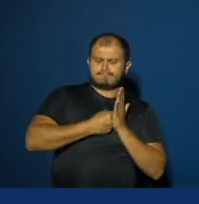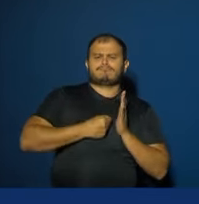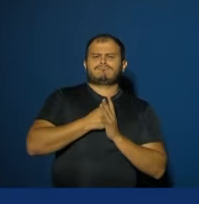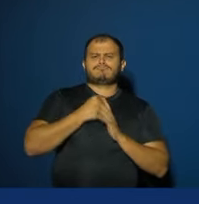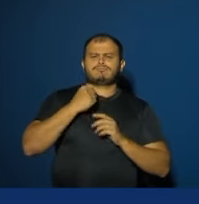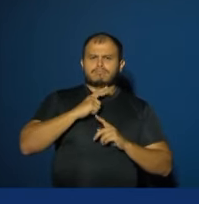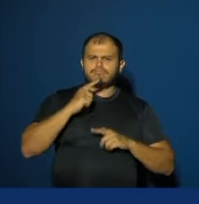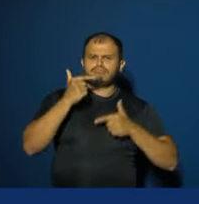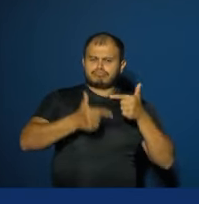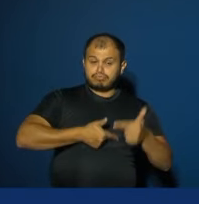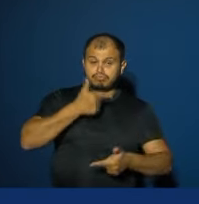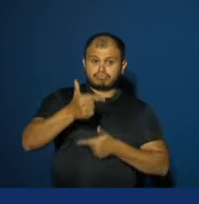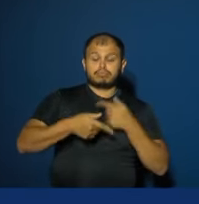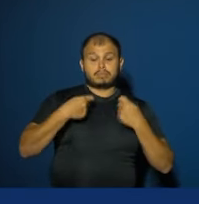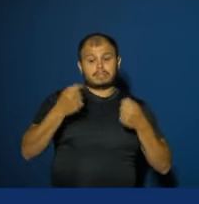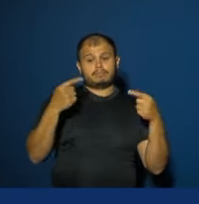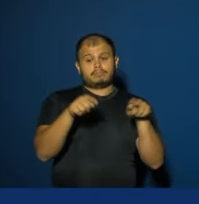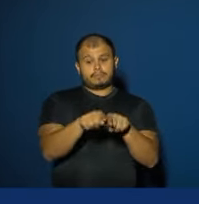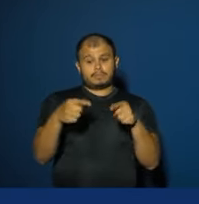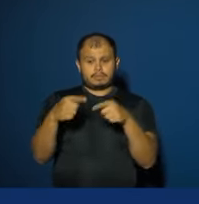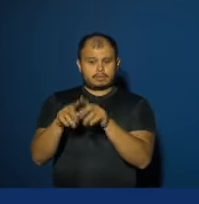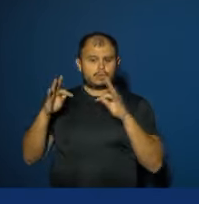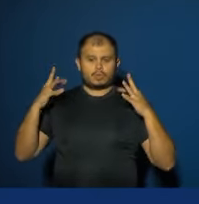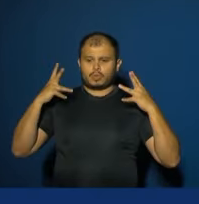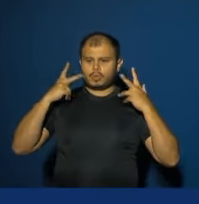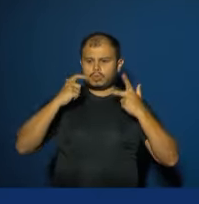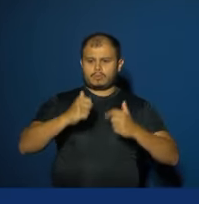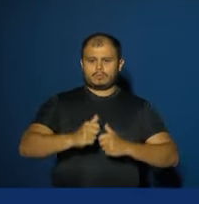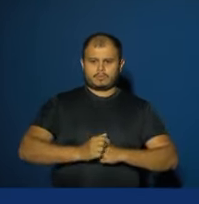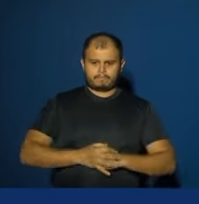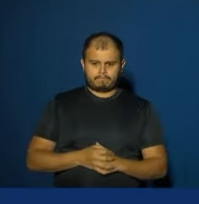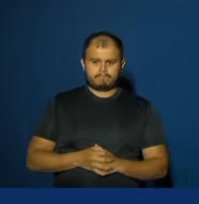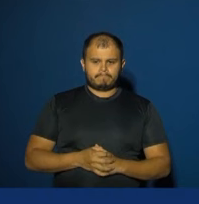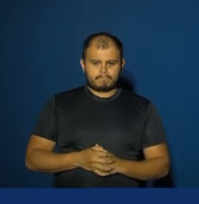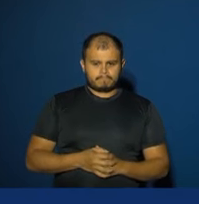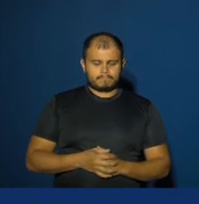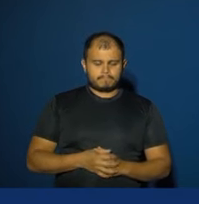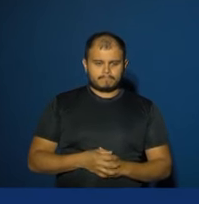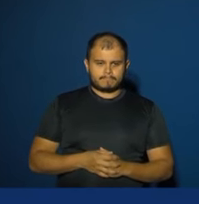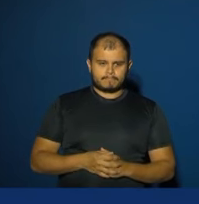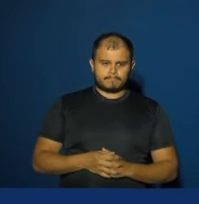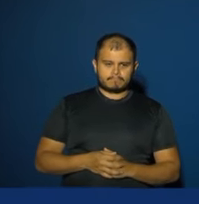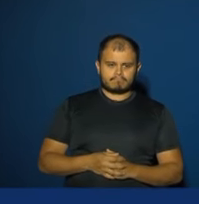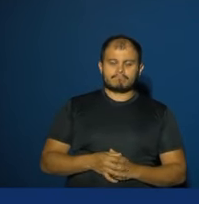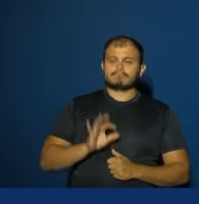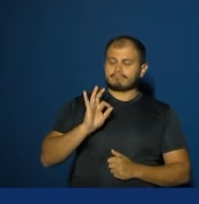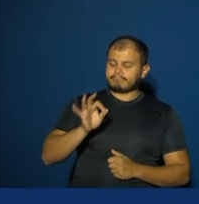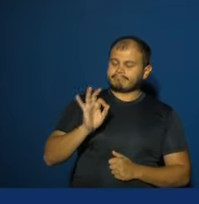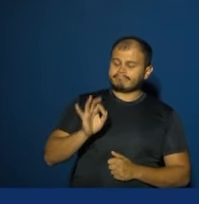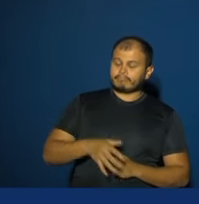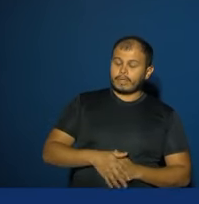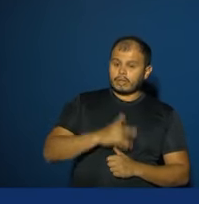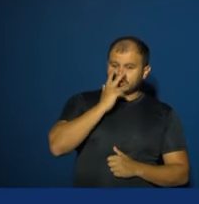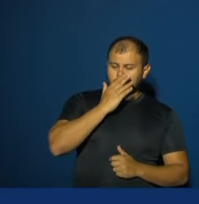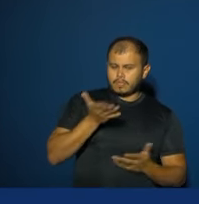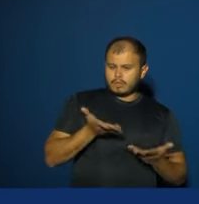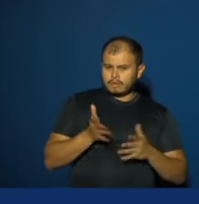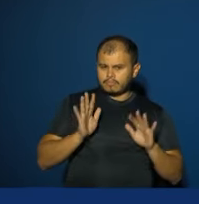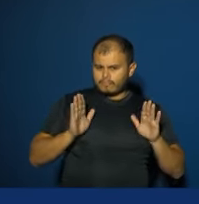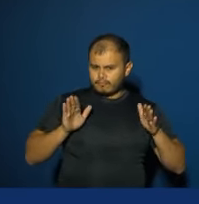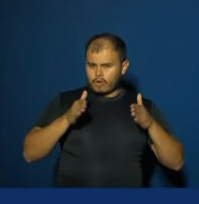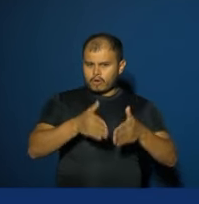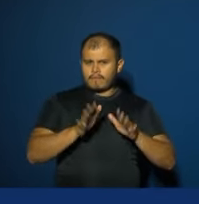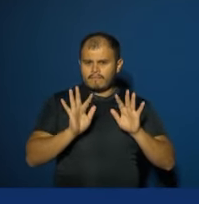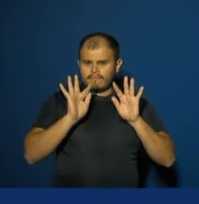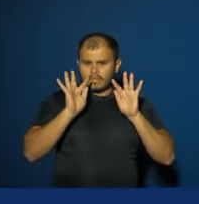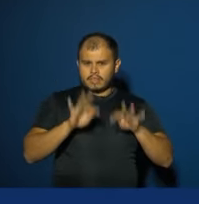varegista do logista do dono de restaurante e etc é isso não sem dúvida acho que talvez indo pr pra parte final aqui do da nossa